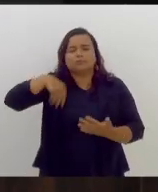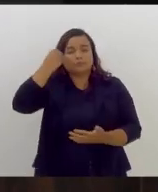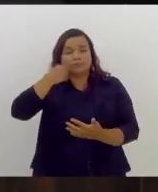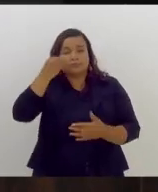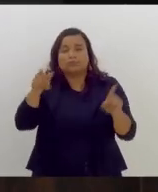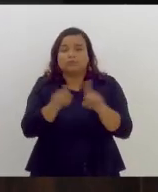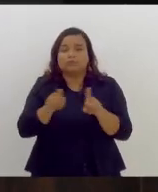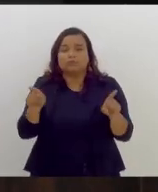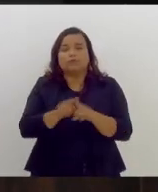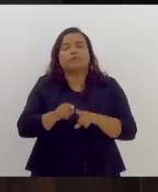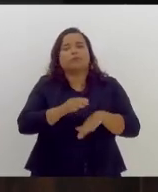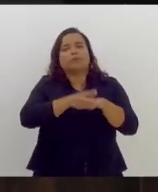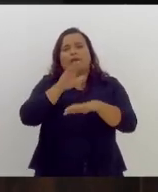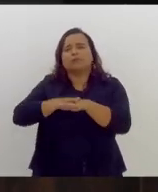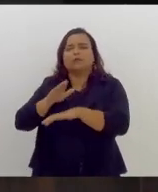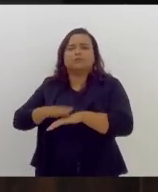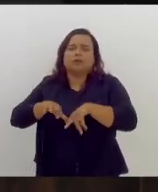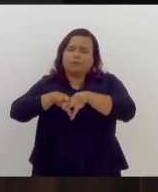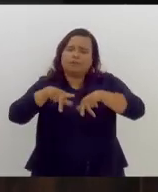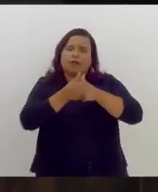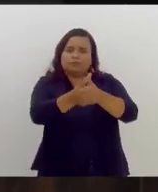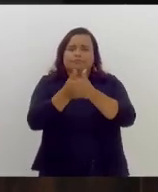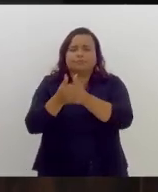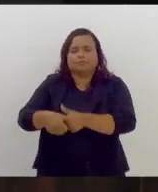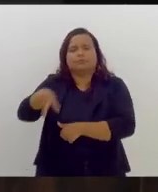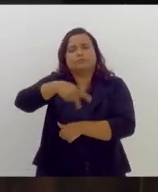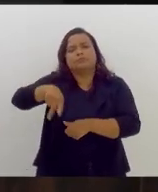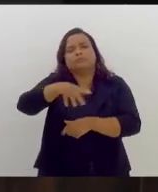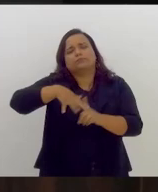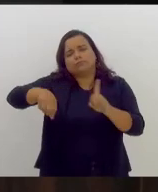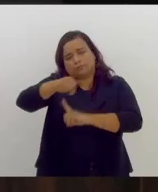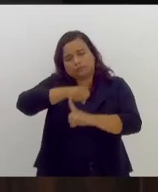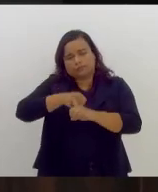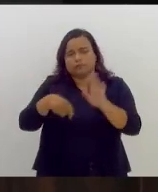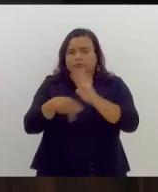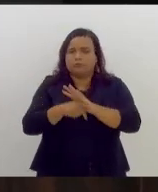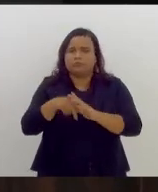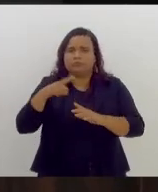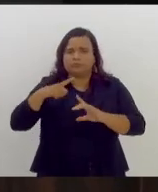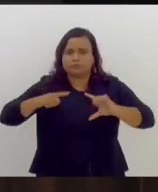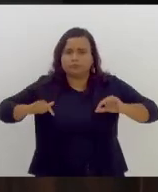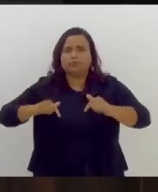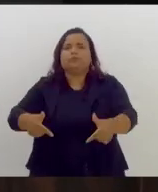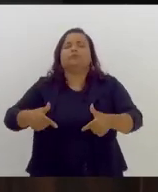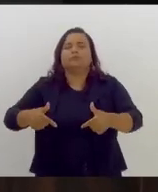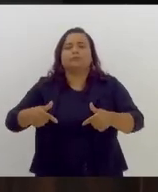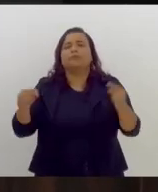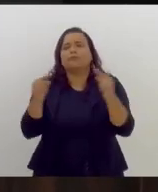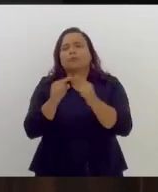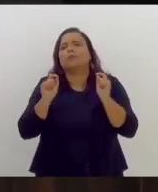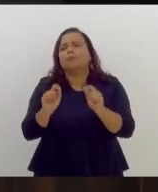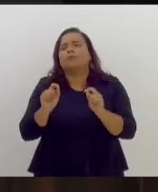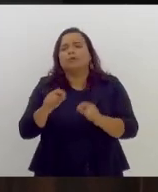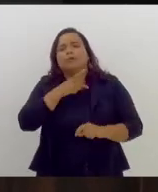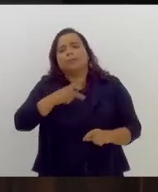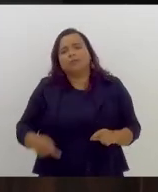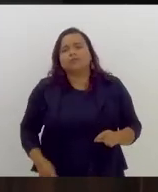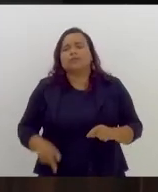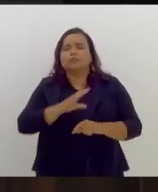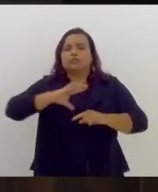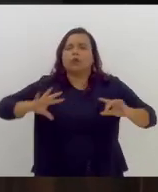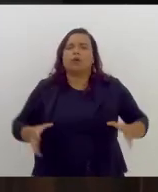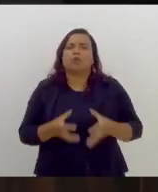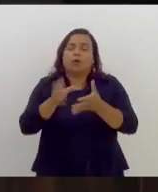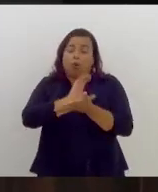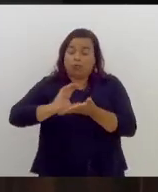experiência, aos mais diversos segmentos da sociedade, aonde teve a seguinte atuação: presidente do Conselho